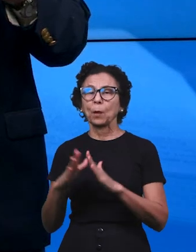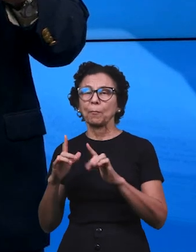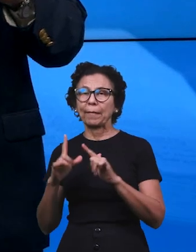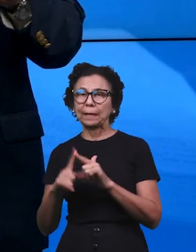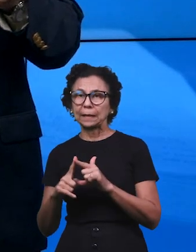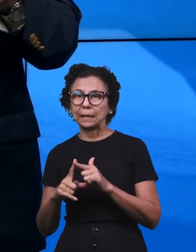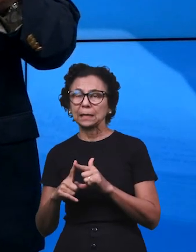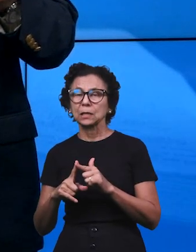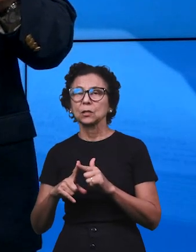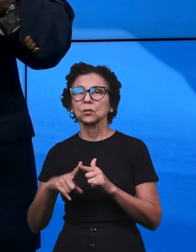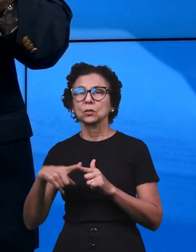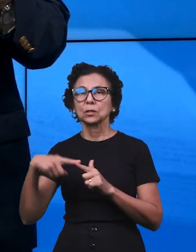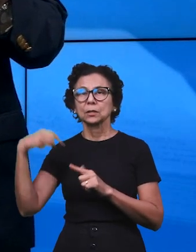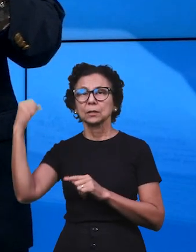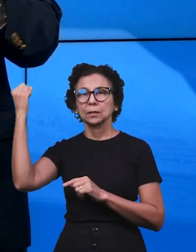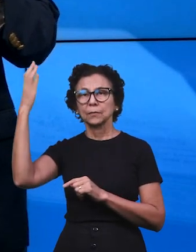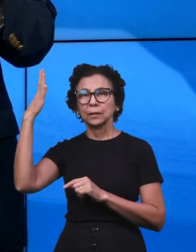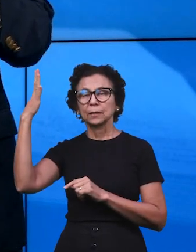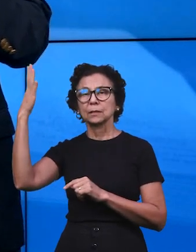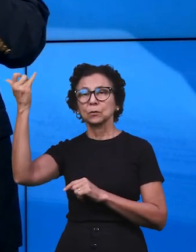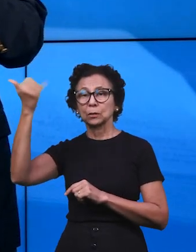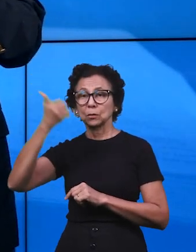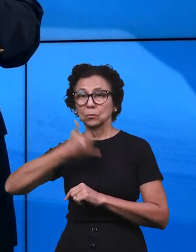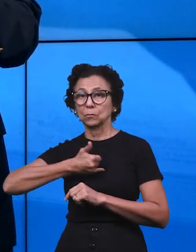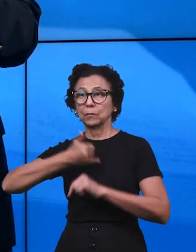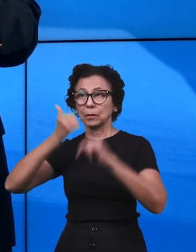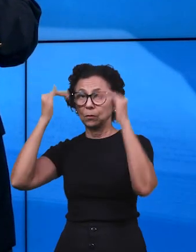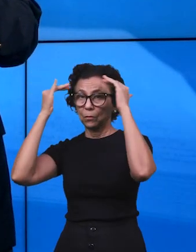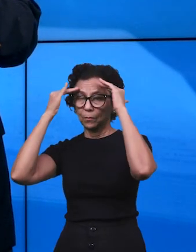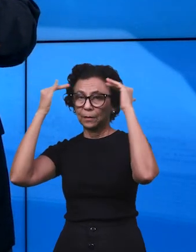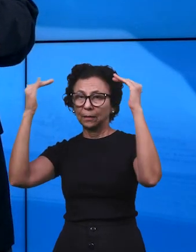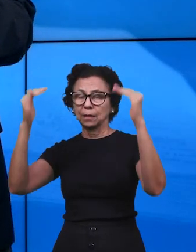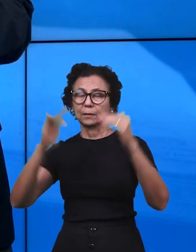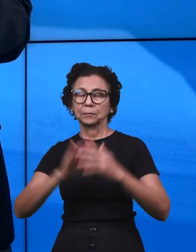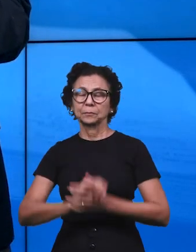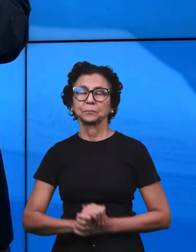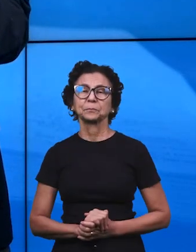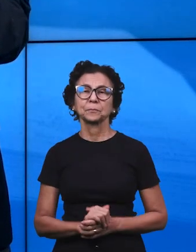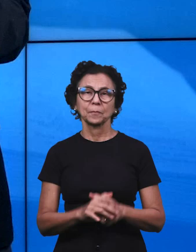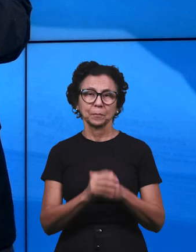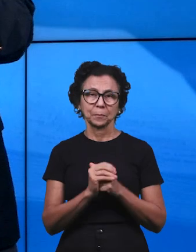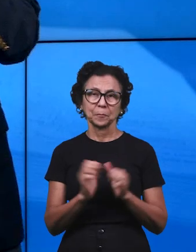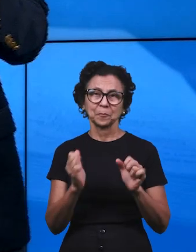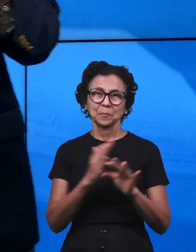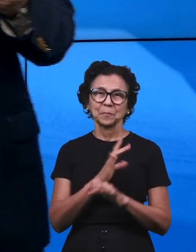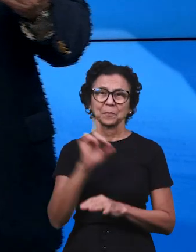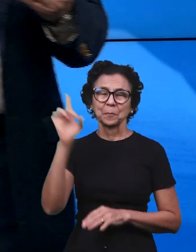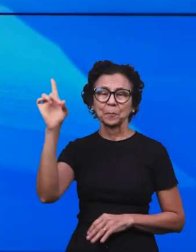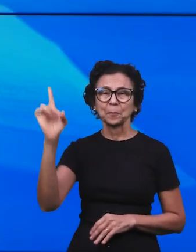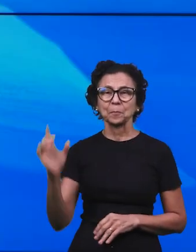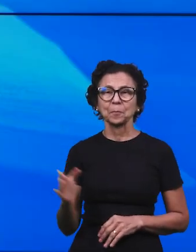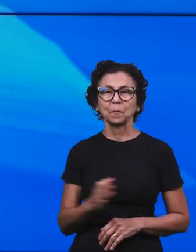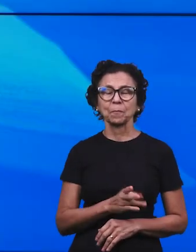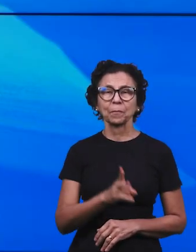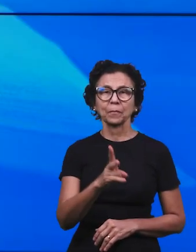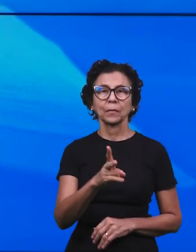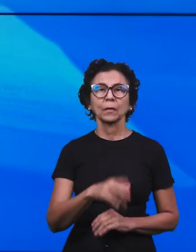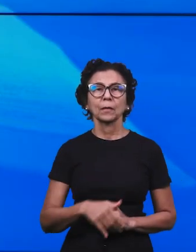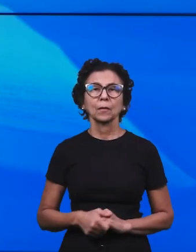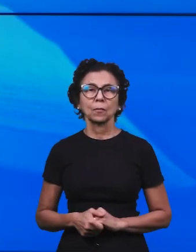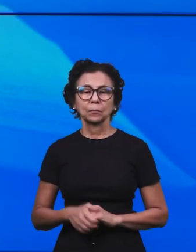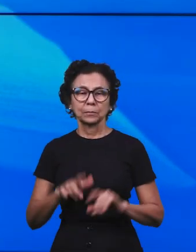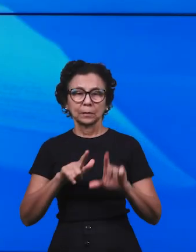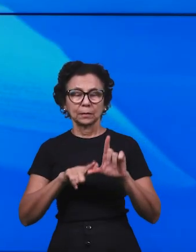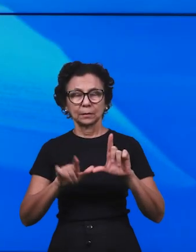também obedece à voz do Senhor. Muito bem respondido pela irmã na sua participação. Amém. Glória a Deus. Sim, irmãos, vamos então